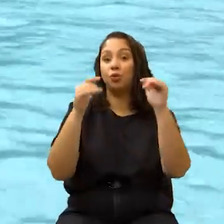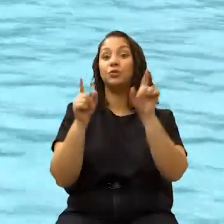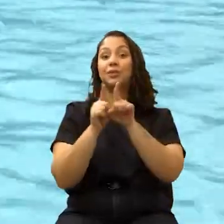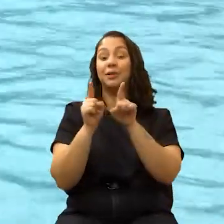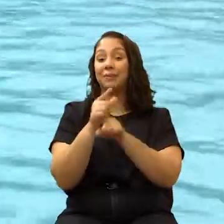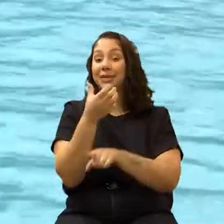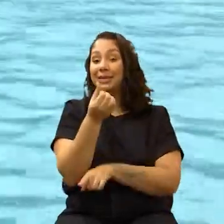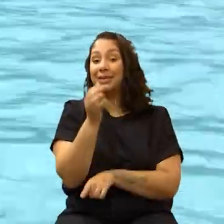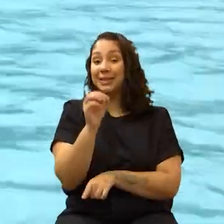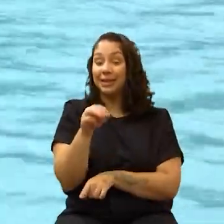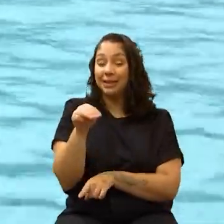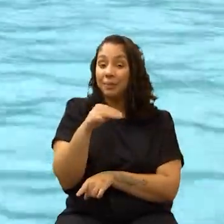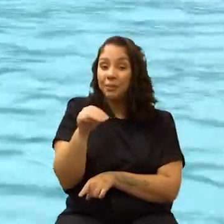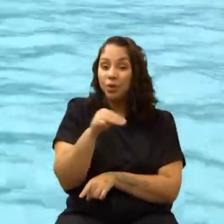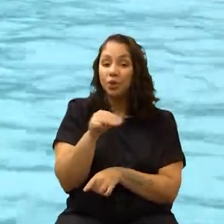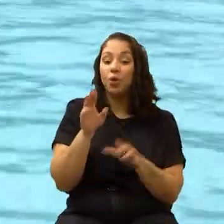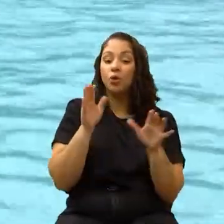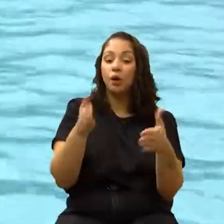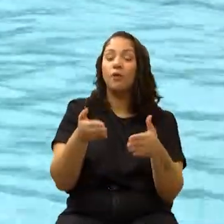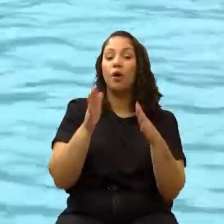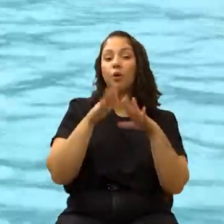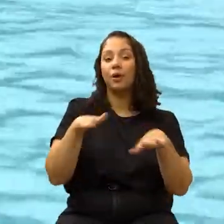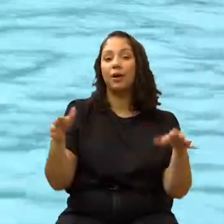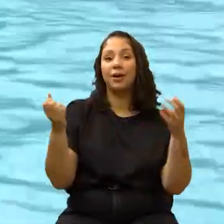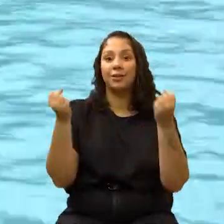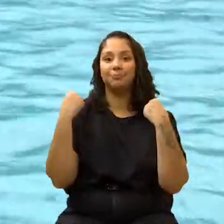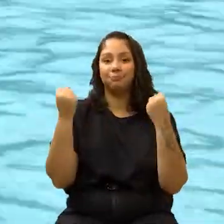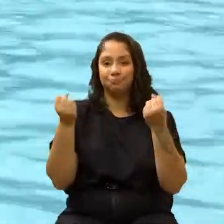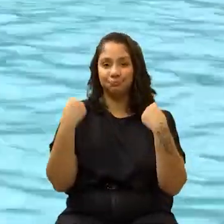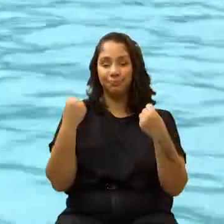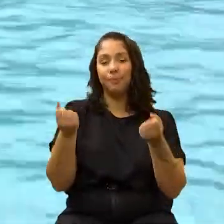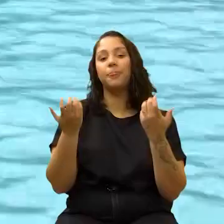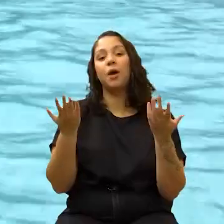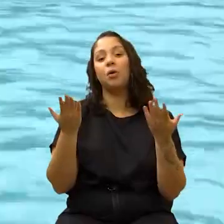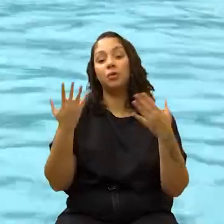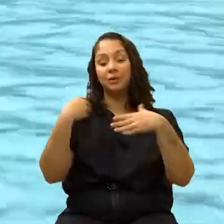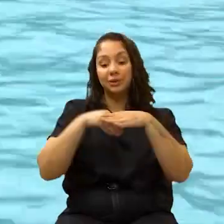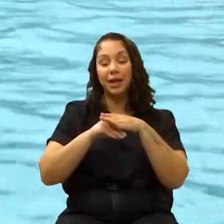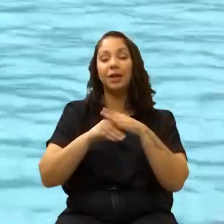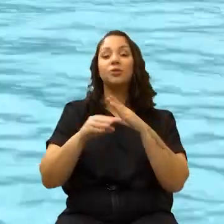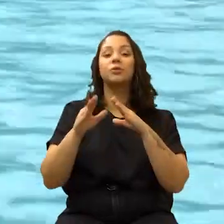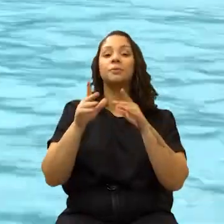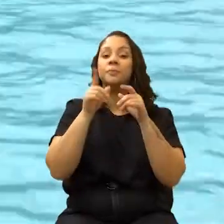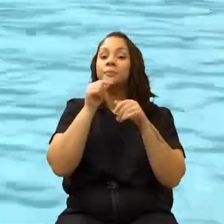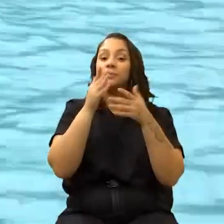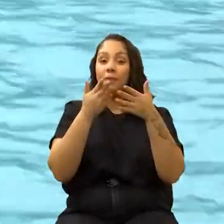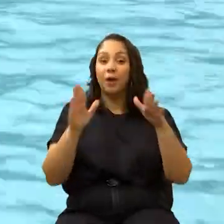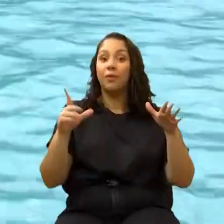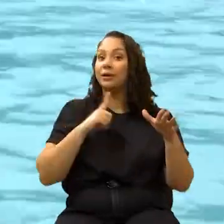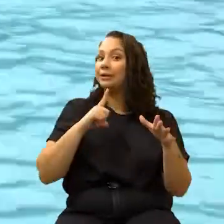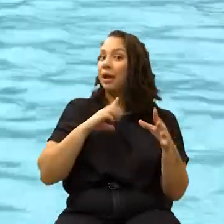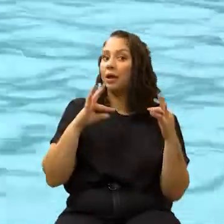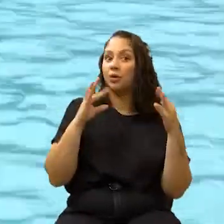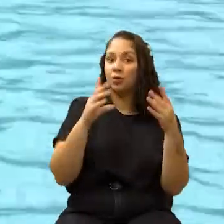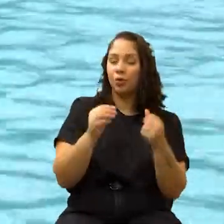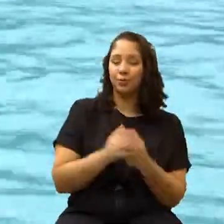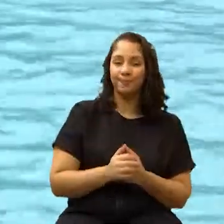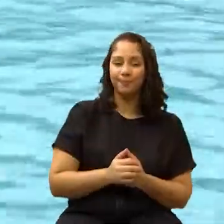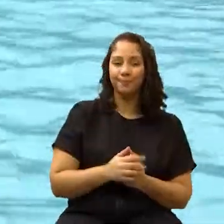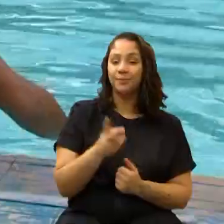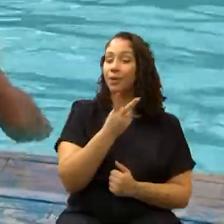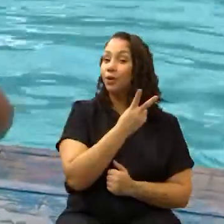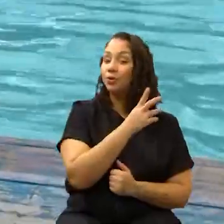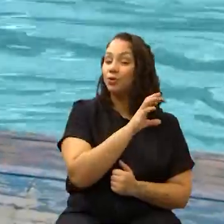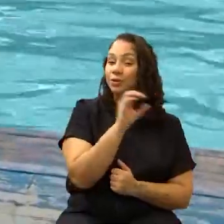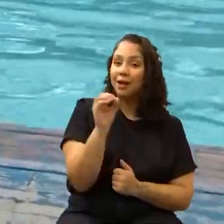semana para adultos e até 60 minutos para crianças. As atividades na água são as mais